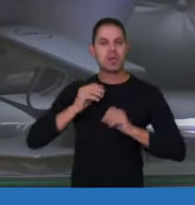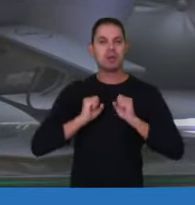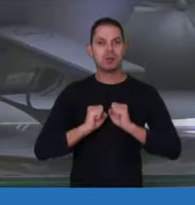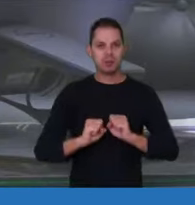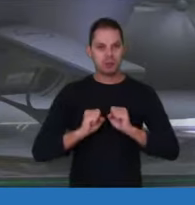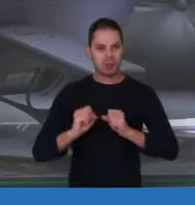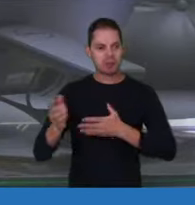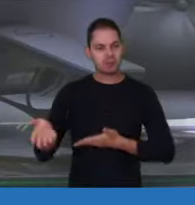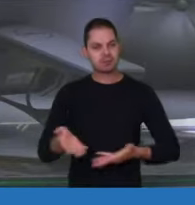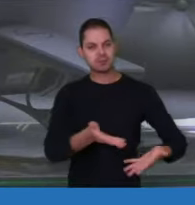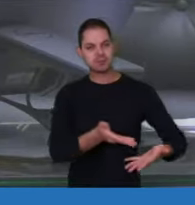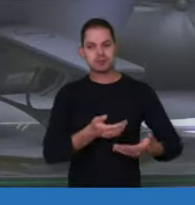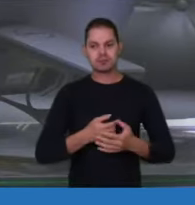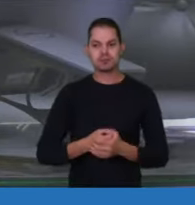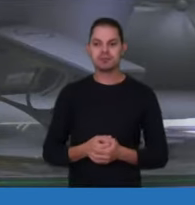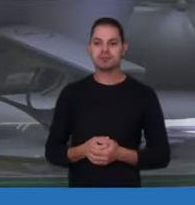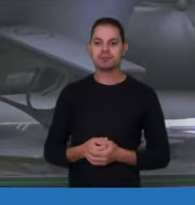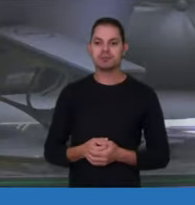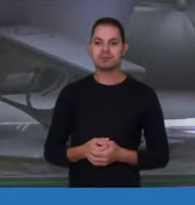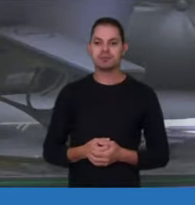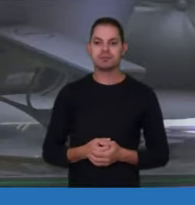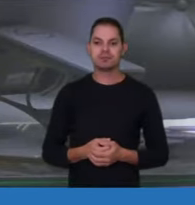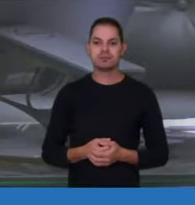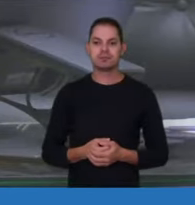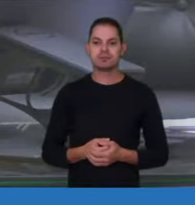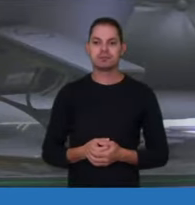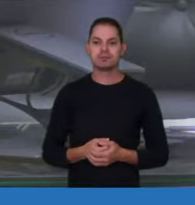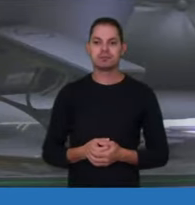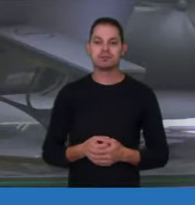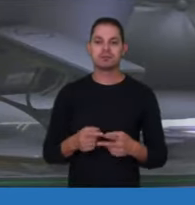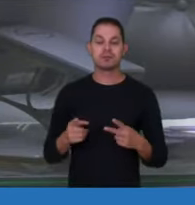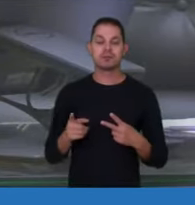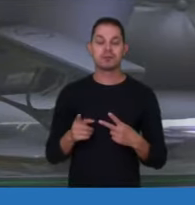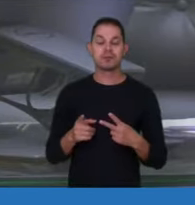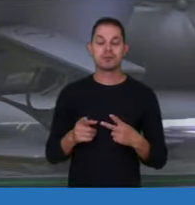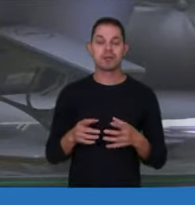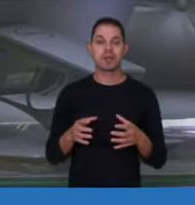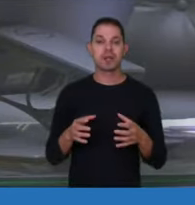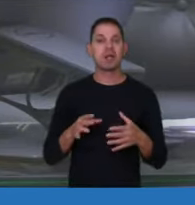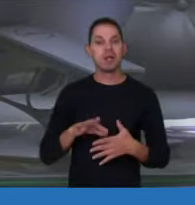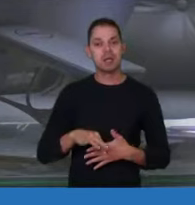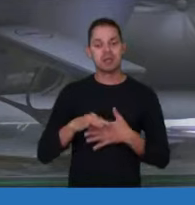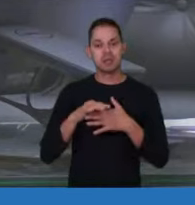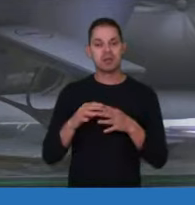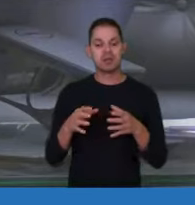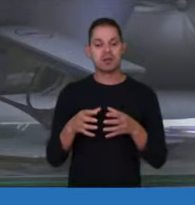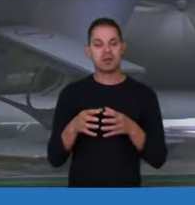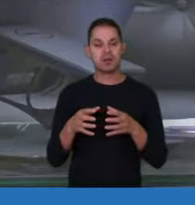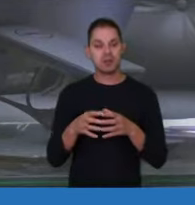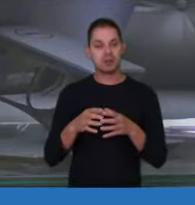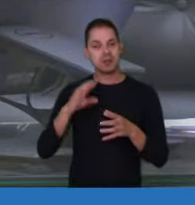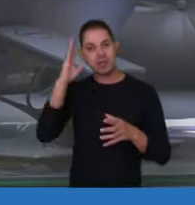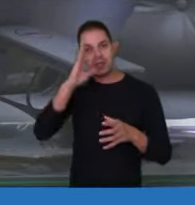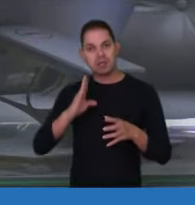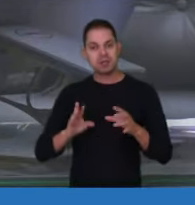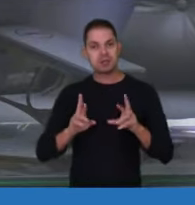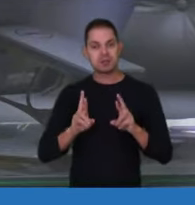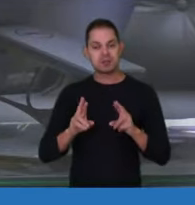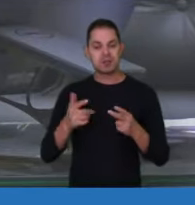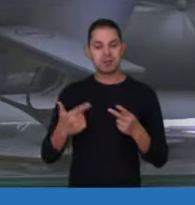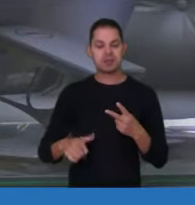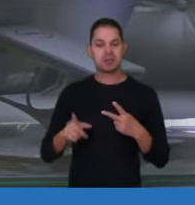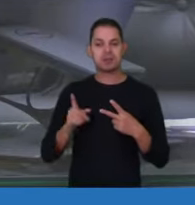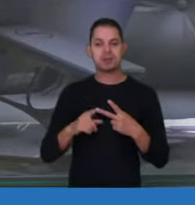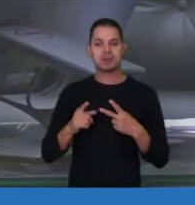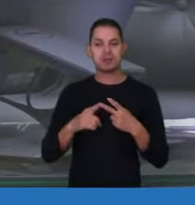à tribuna para falar em nome da liderança da Federação Brasil Esperança. Depois passarei a